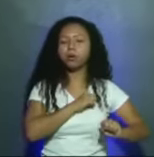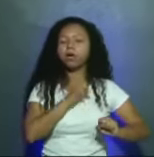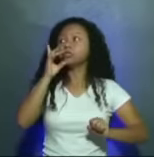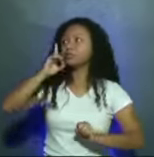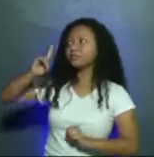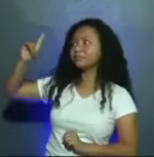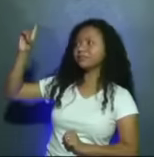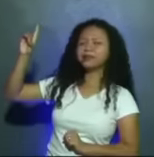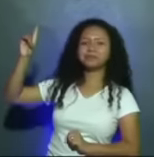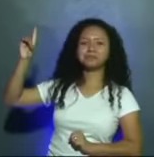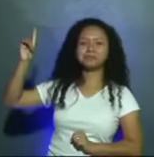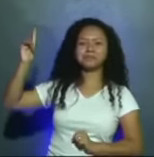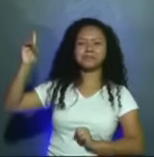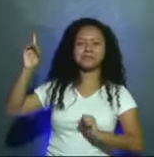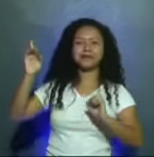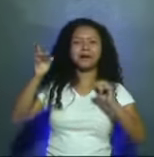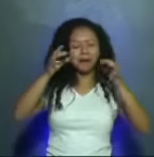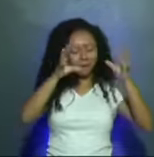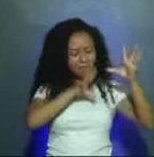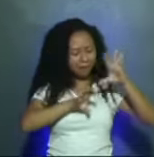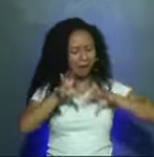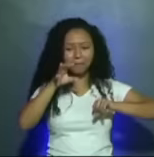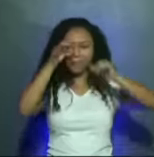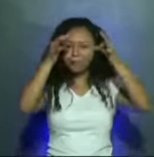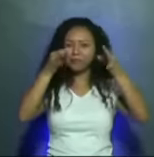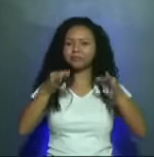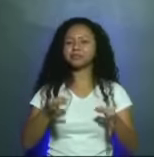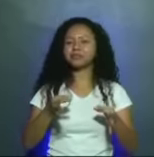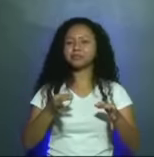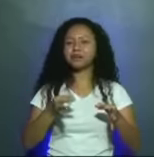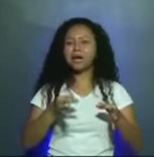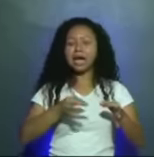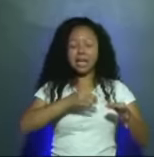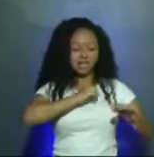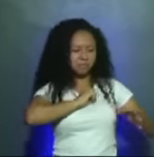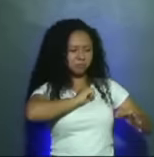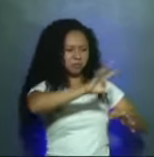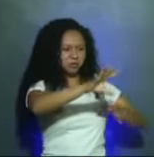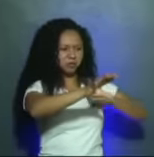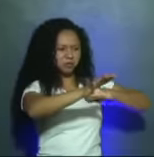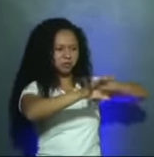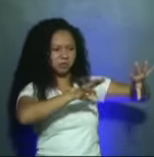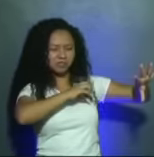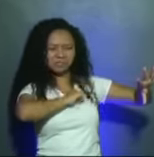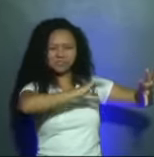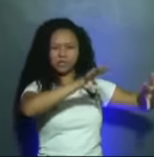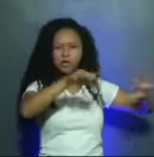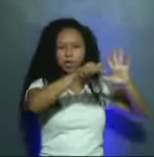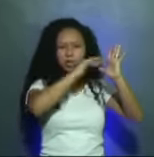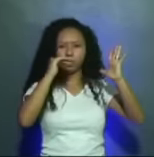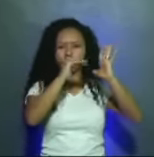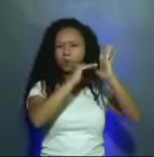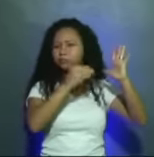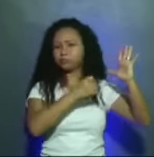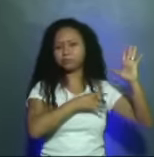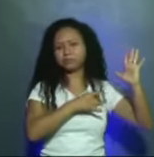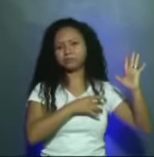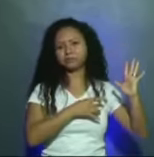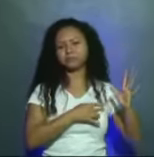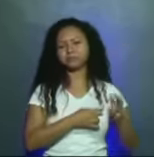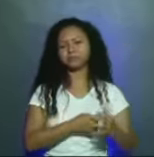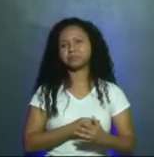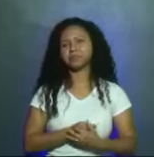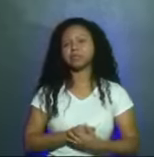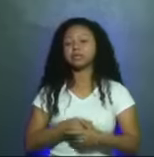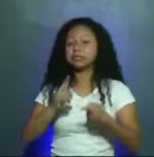é o perfeito amor expulsa o medo. Também em 1 João 4,